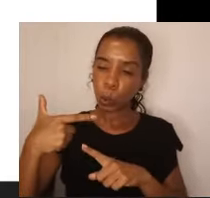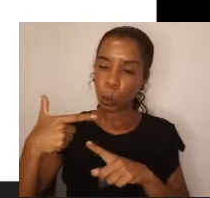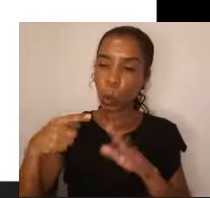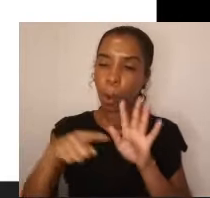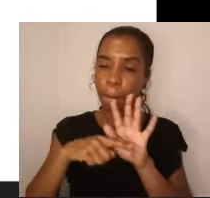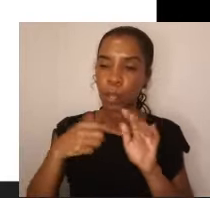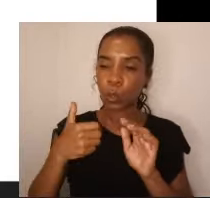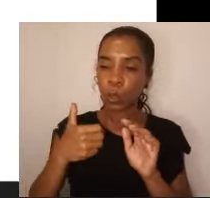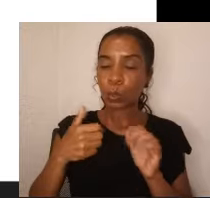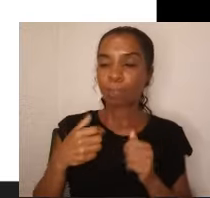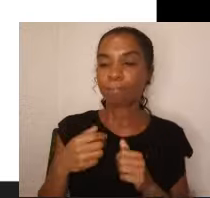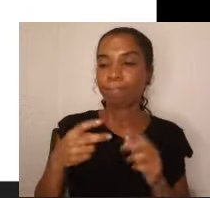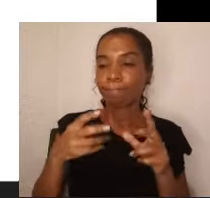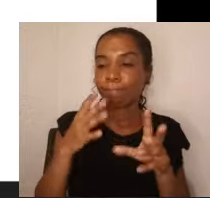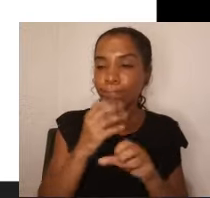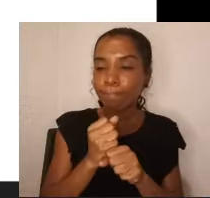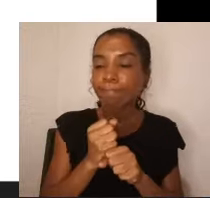9.